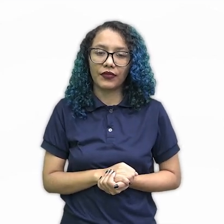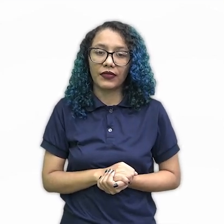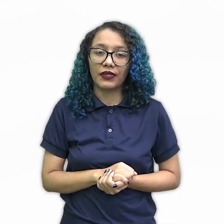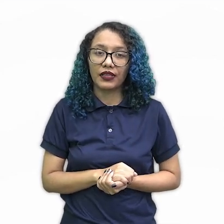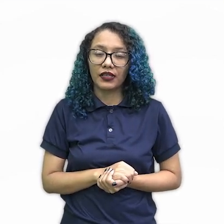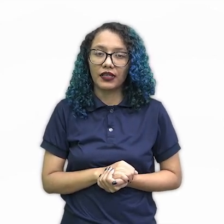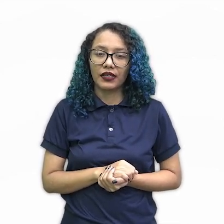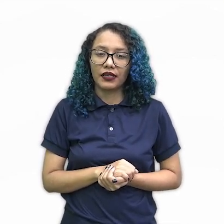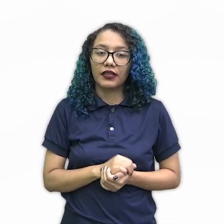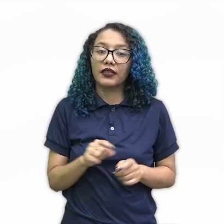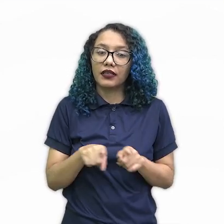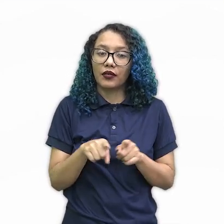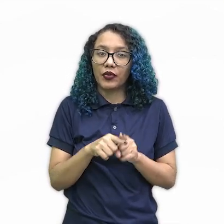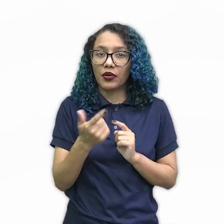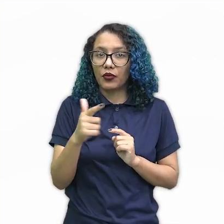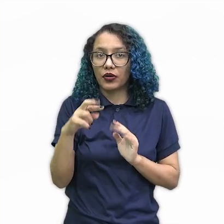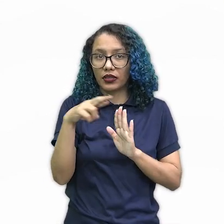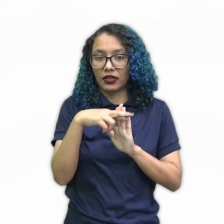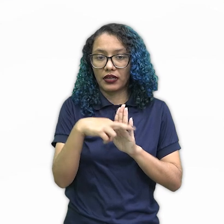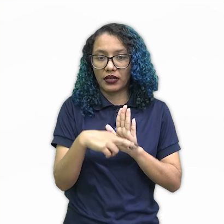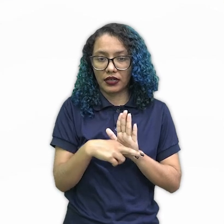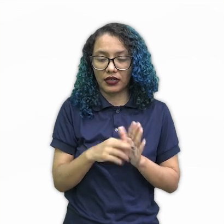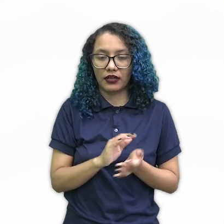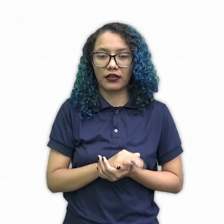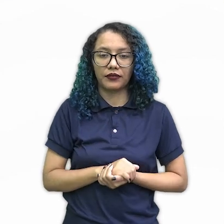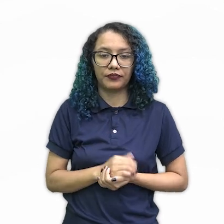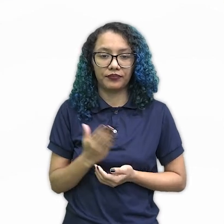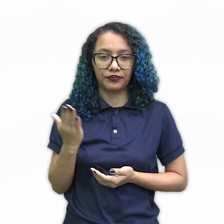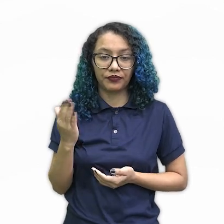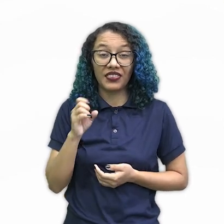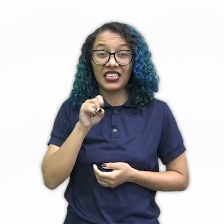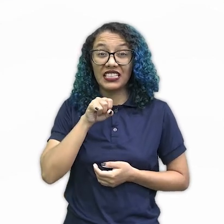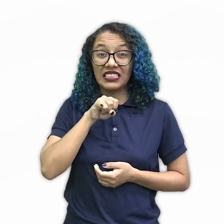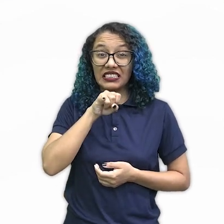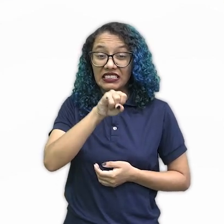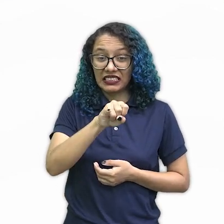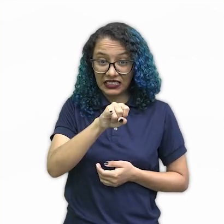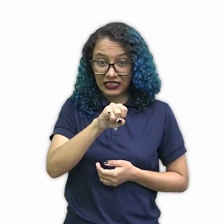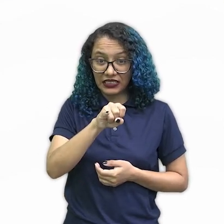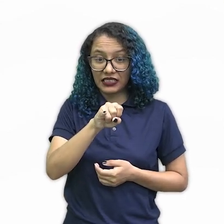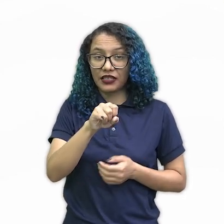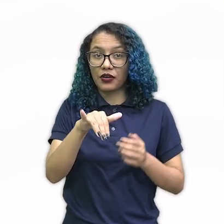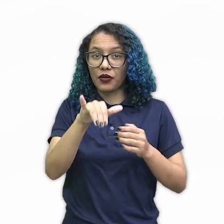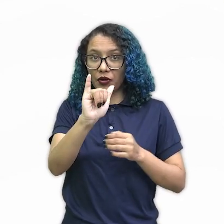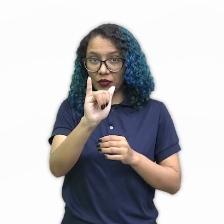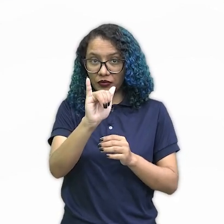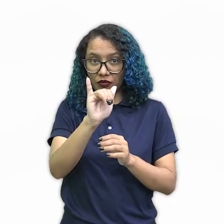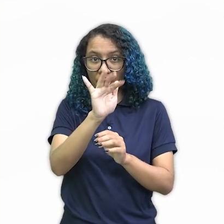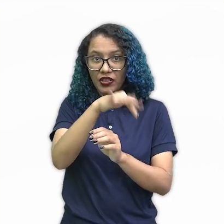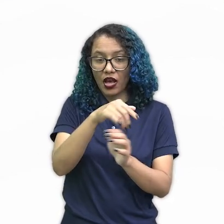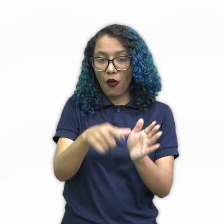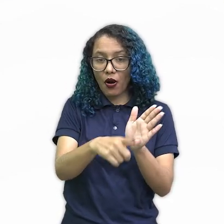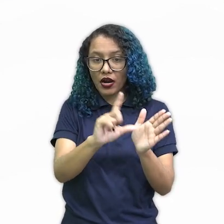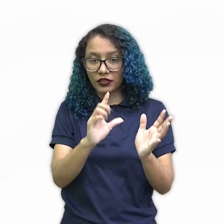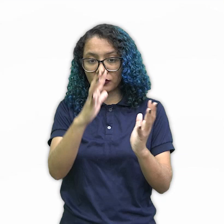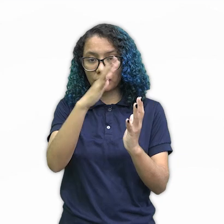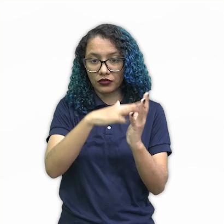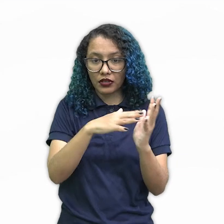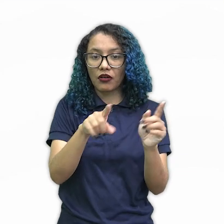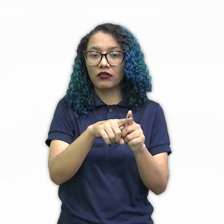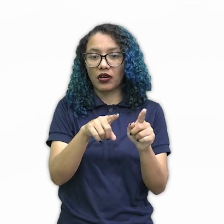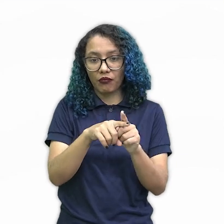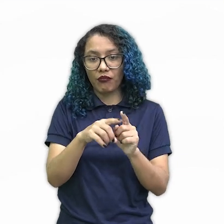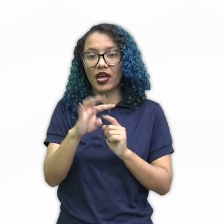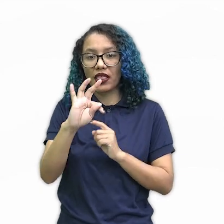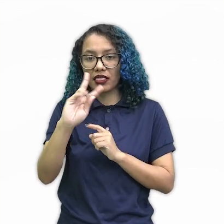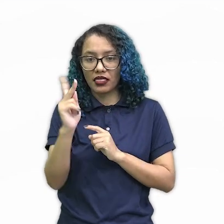Também tenho essa situação quando o Y é precedido de consoante, acrescento the,